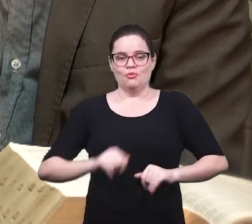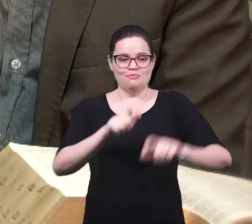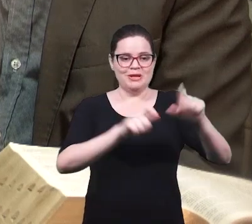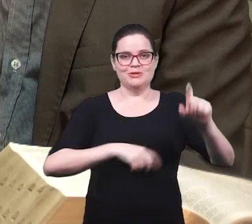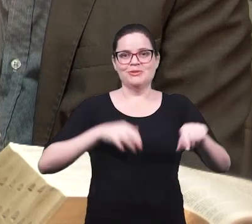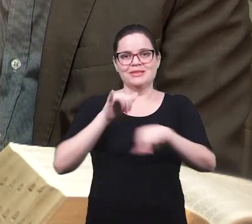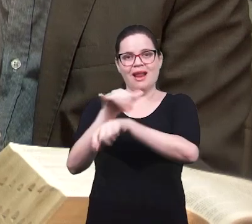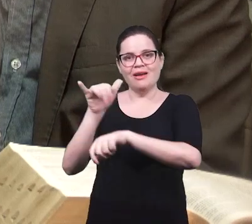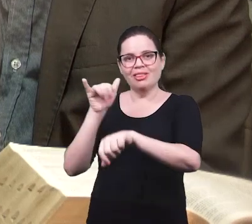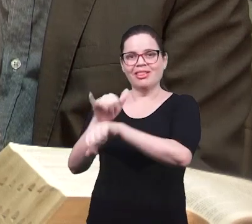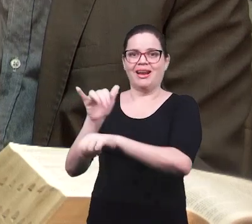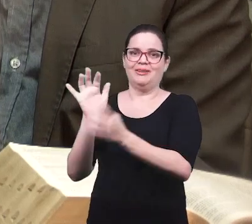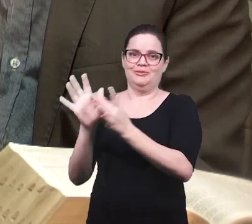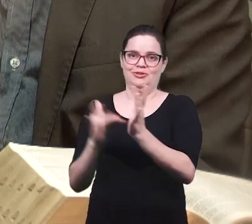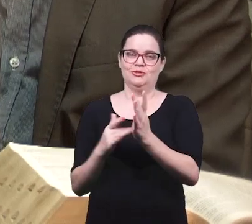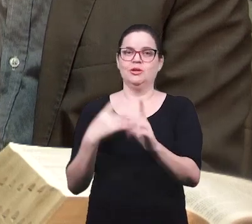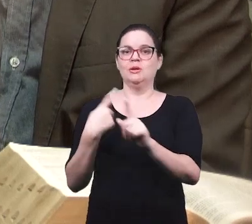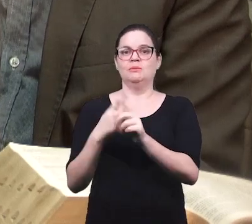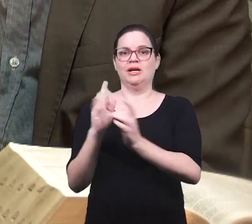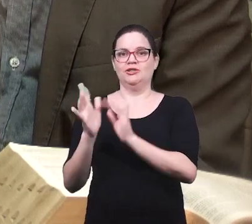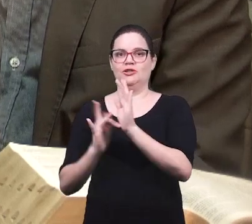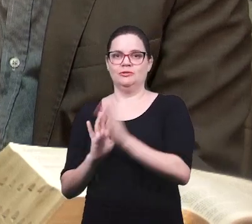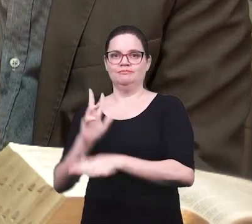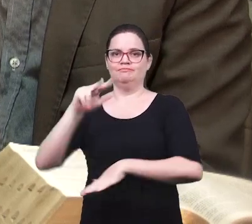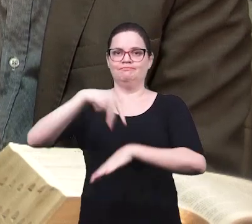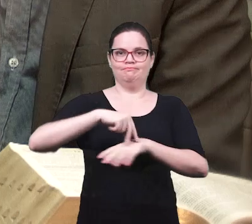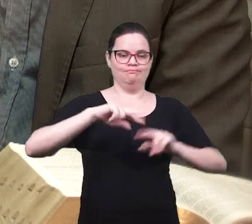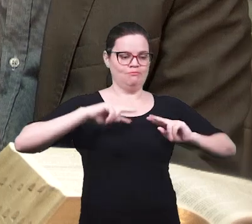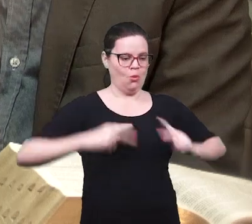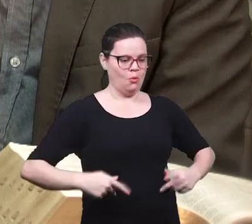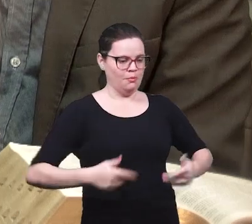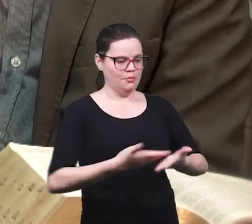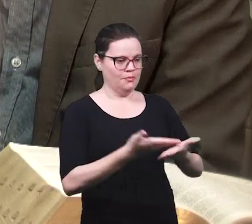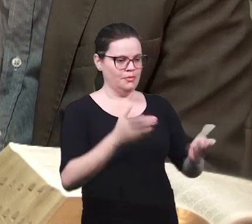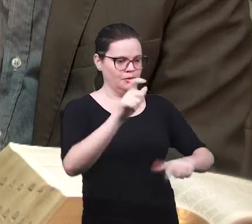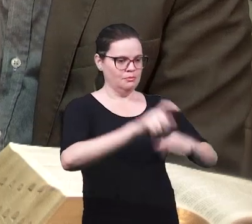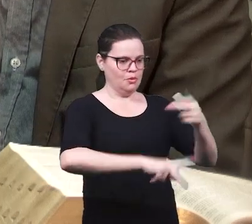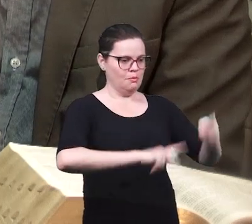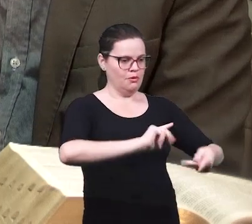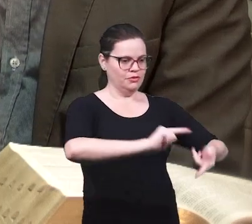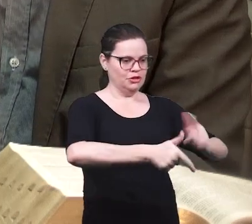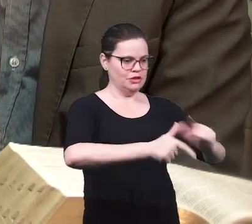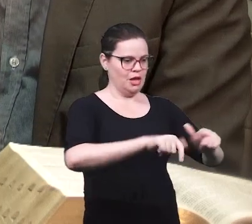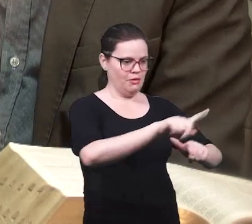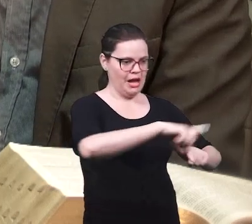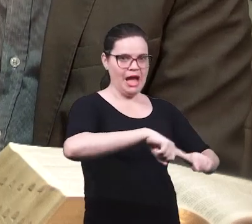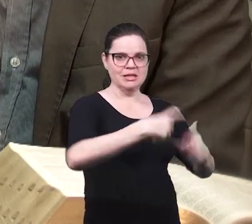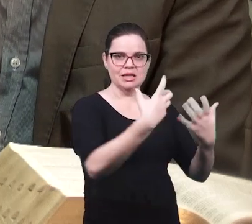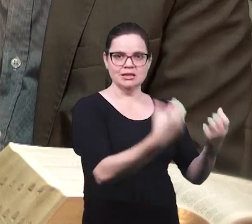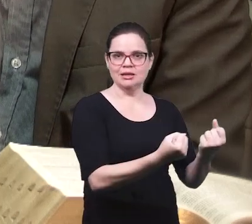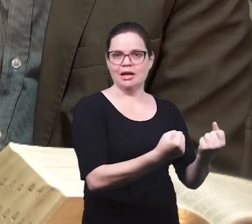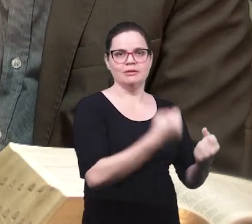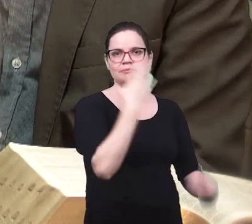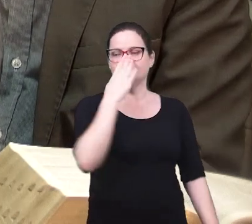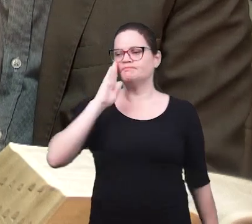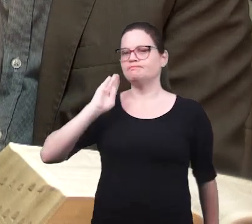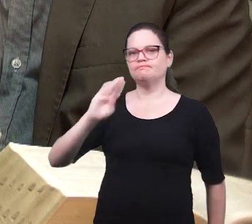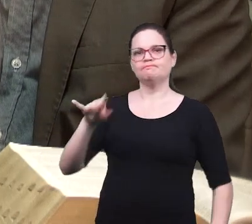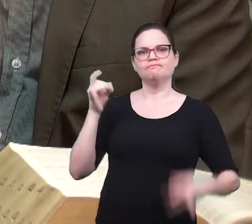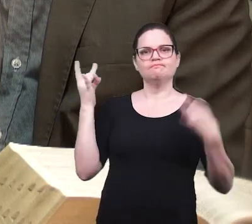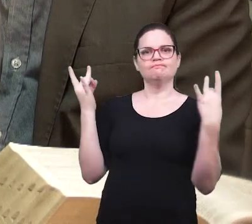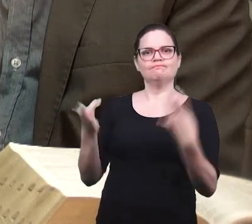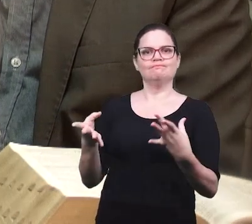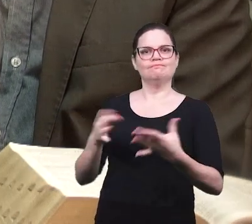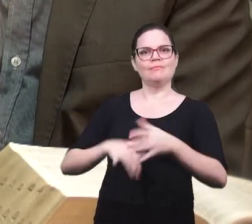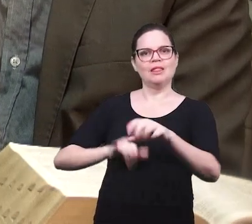passou. Verdade. Né? Porque a própria palavra menciona também que o Senhor ele veio para os seus e os seus não receberam. Não os receberam, né? Foi rejeitado pelos